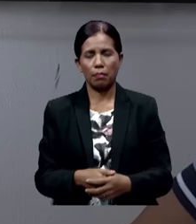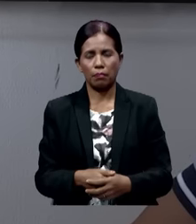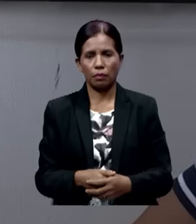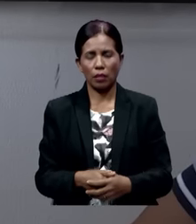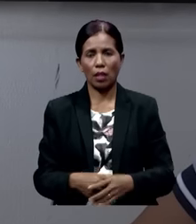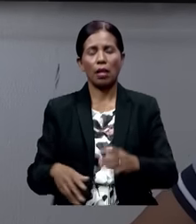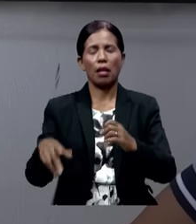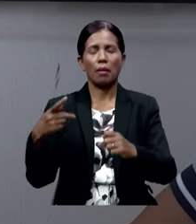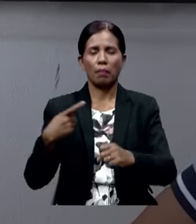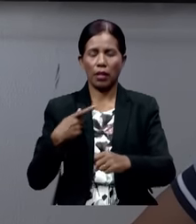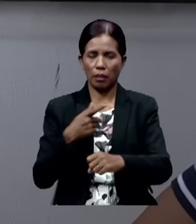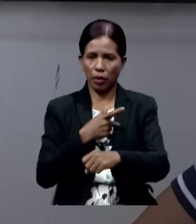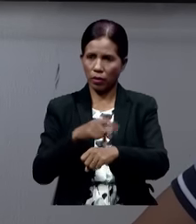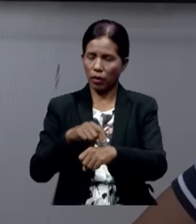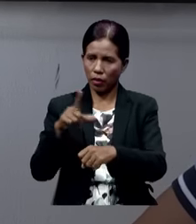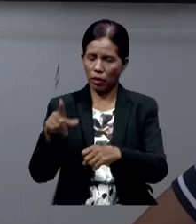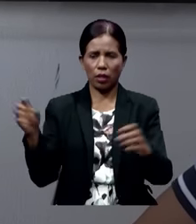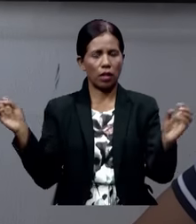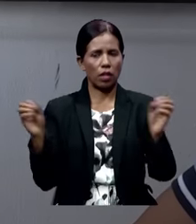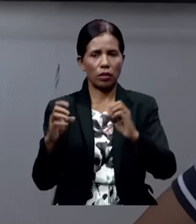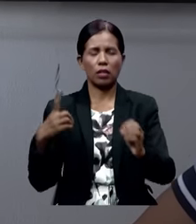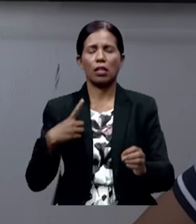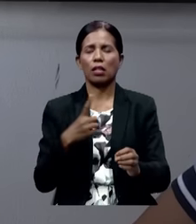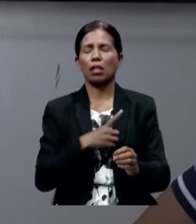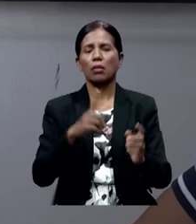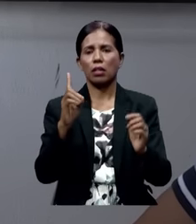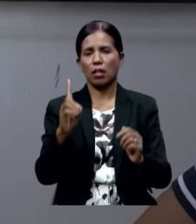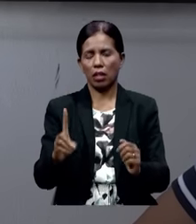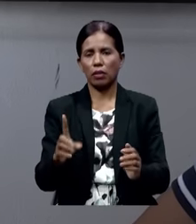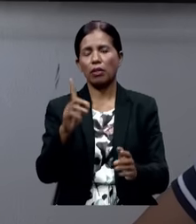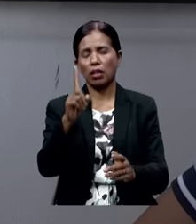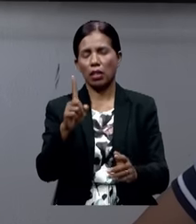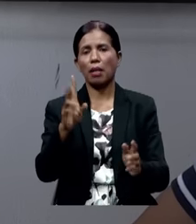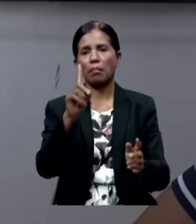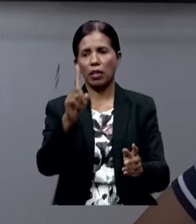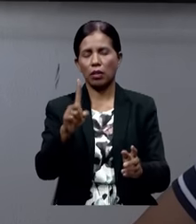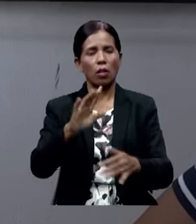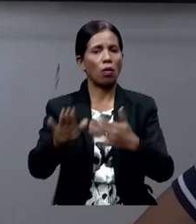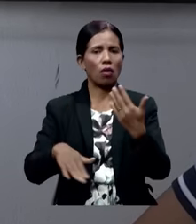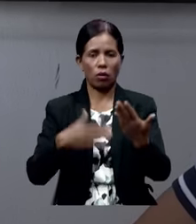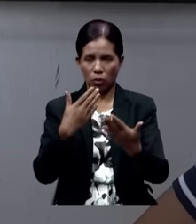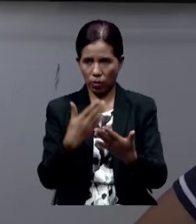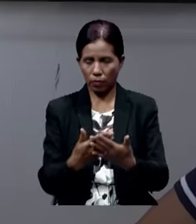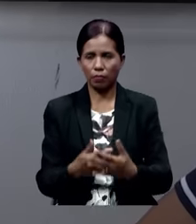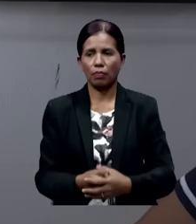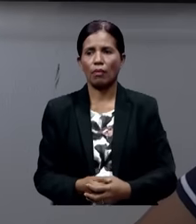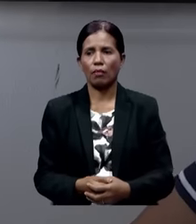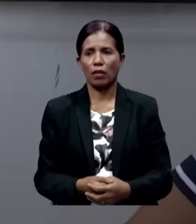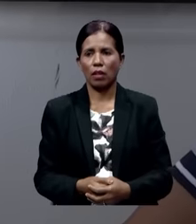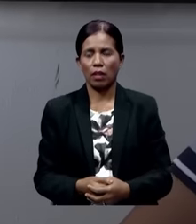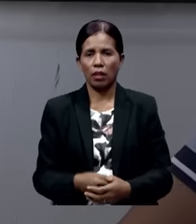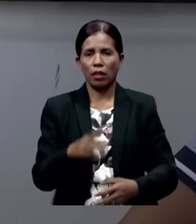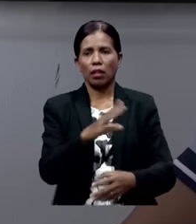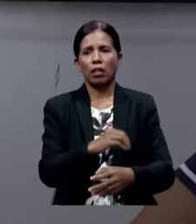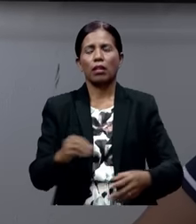Posição parlamento, né? Lá os deputados e da mesa que me representa, né? Órgão coletivo. Órgão